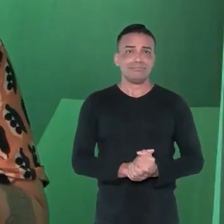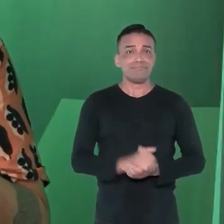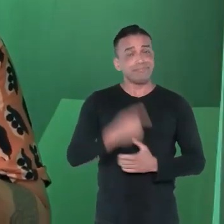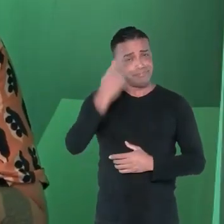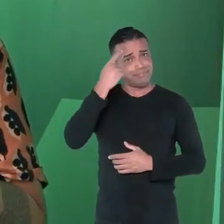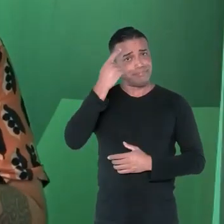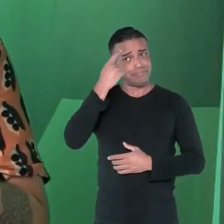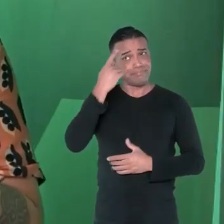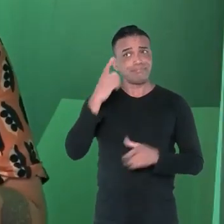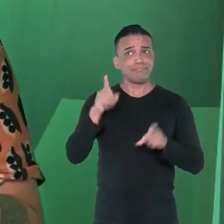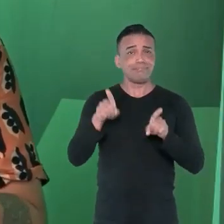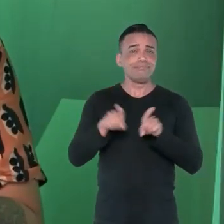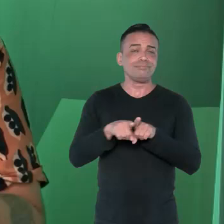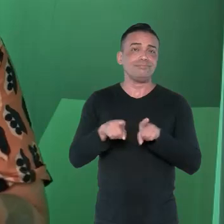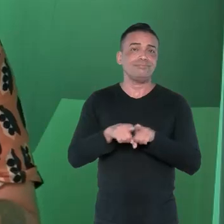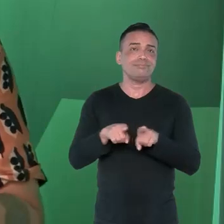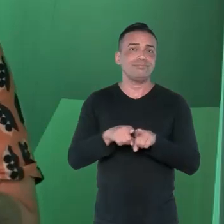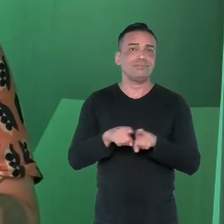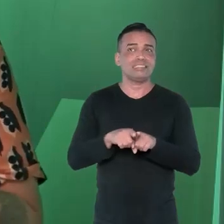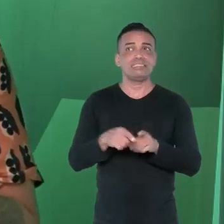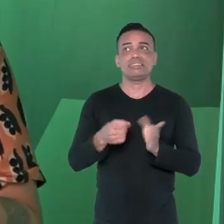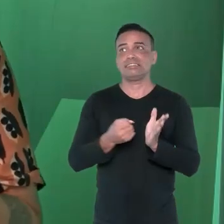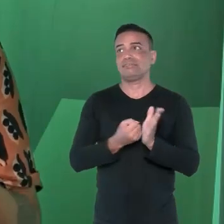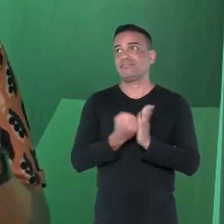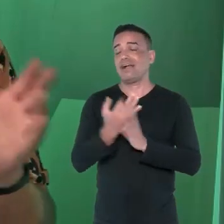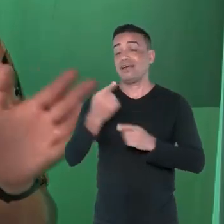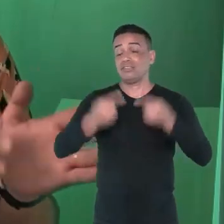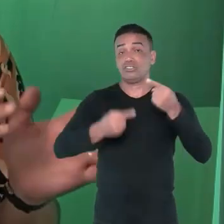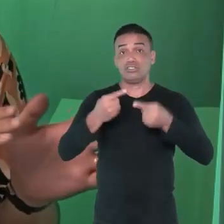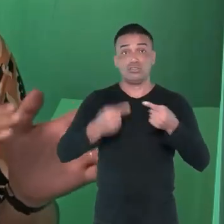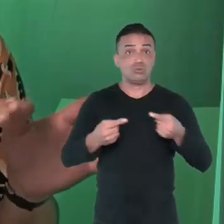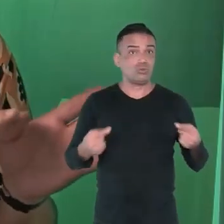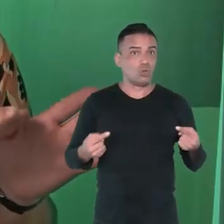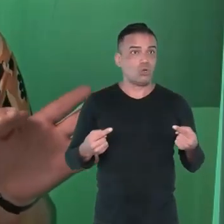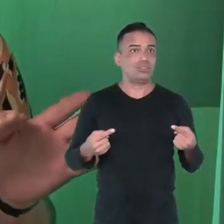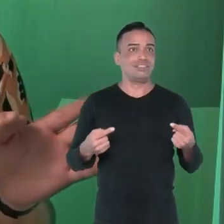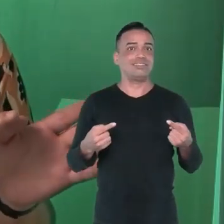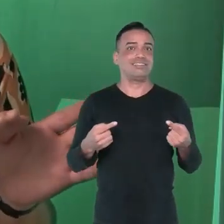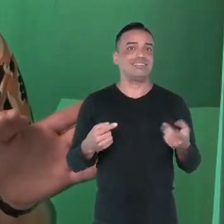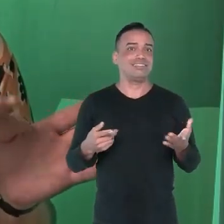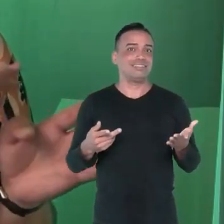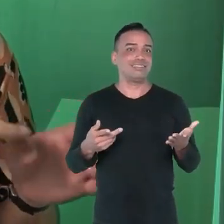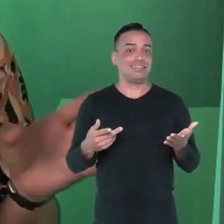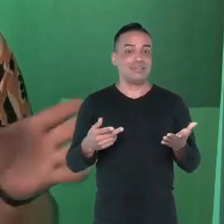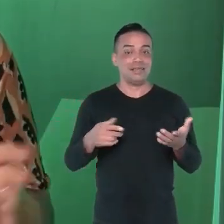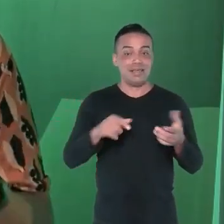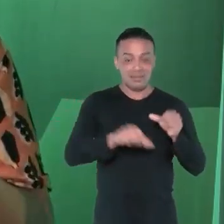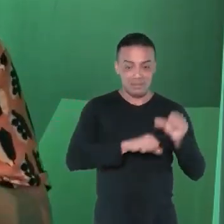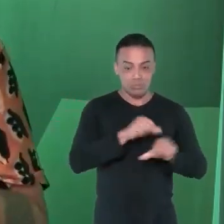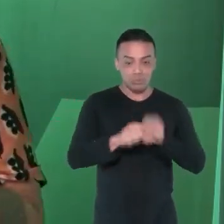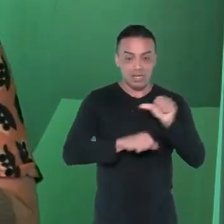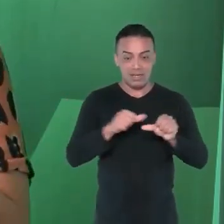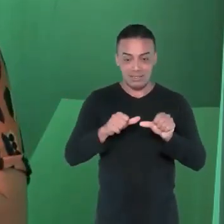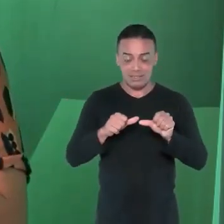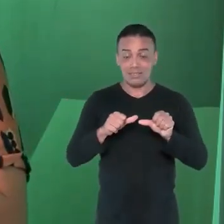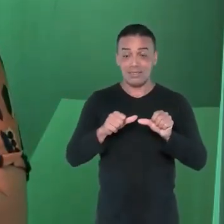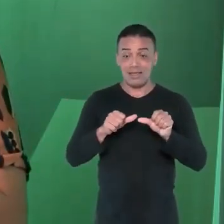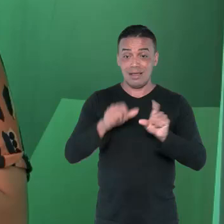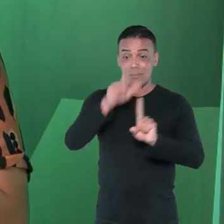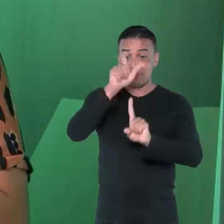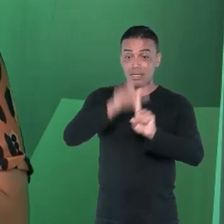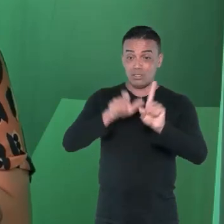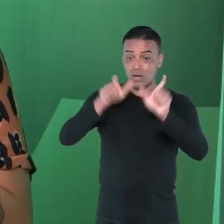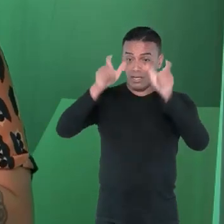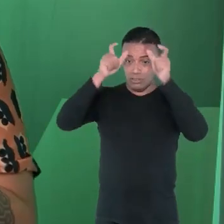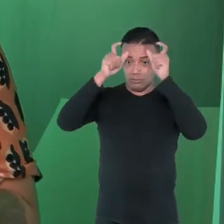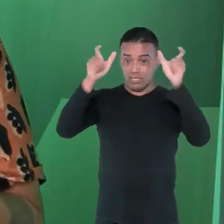pensando muito, há muitas discussões sobre justamente essa transformação da figura do diabo ao longo da